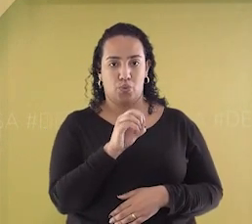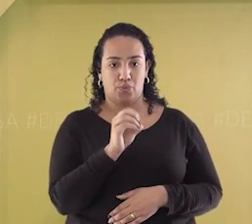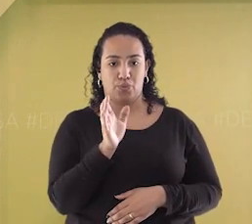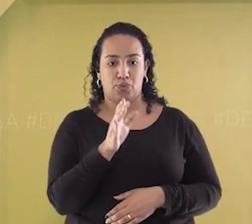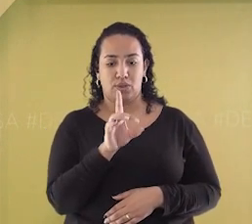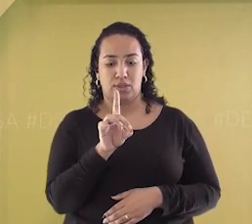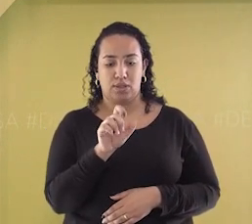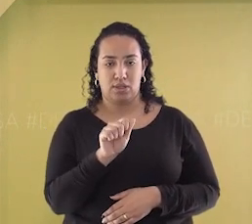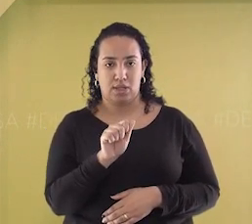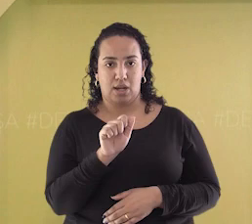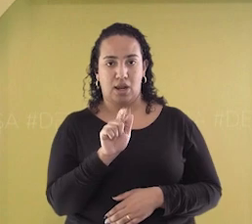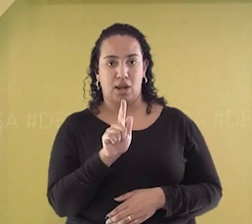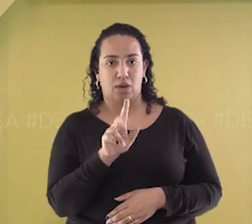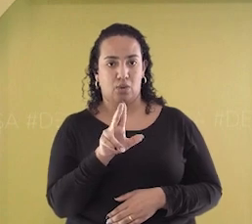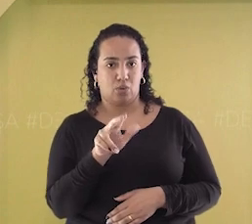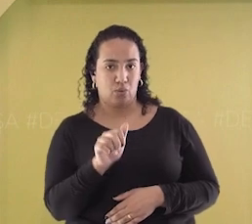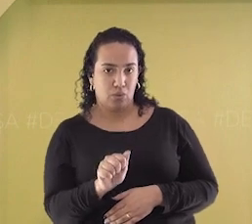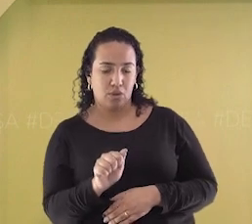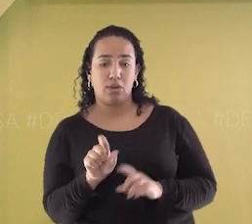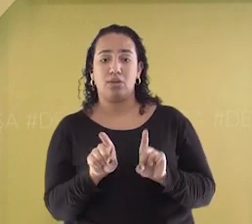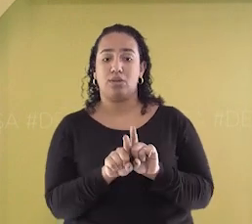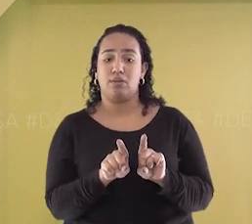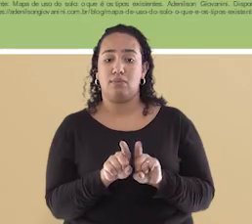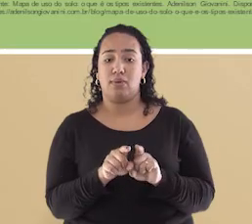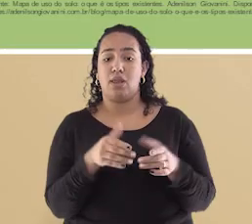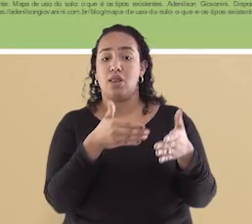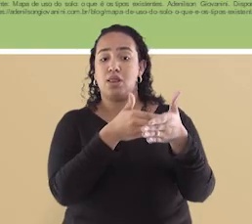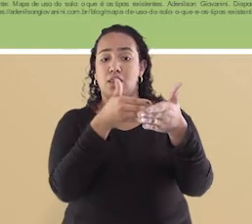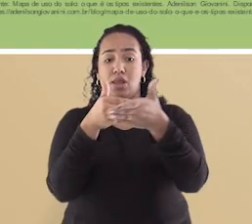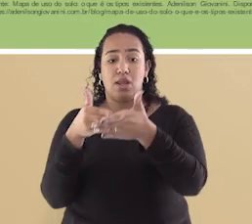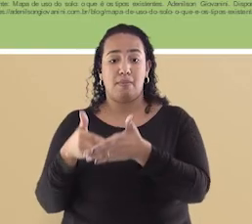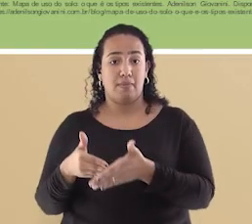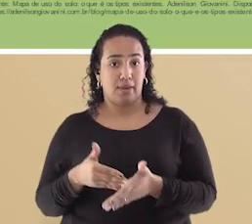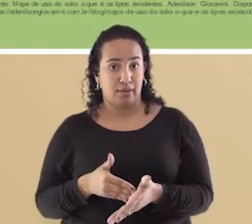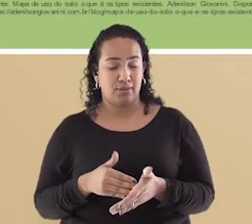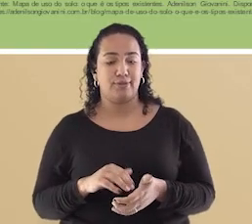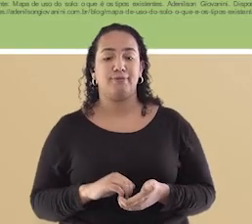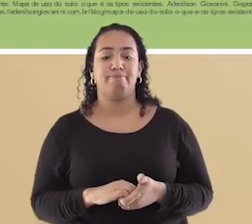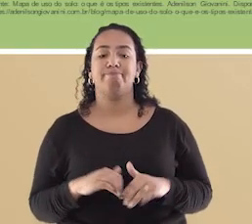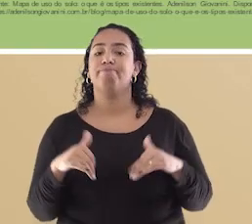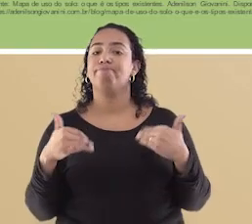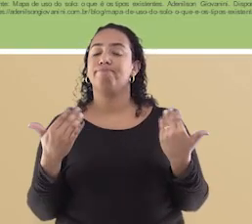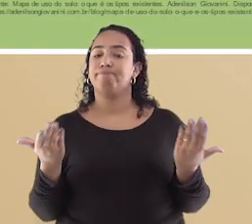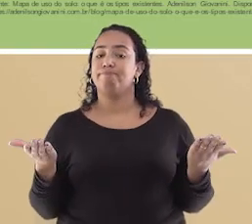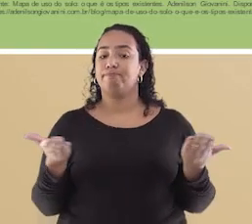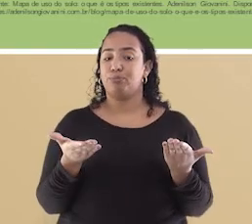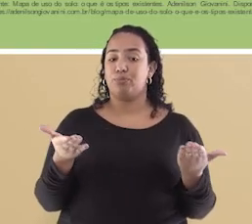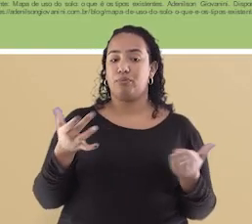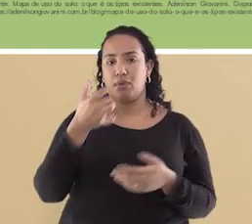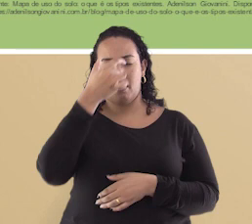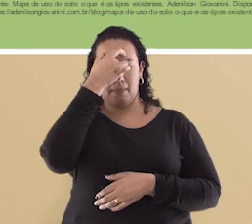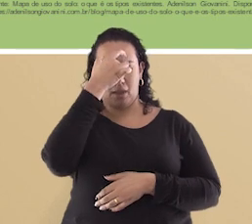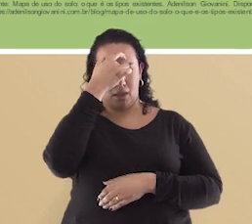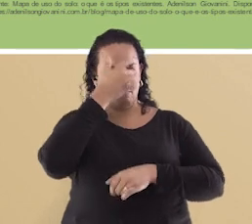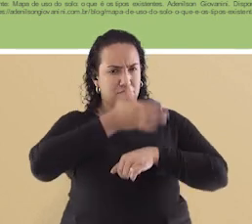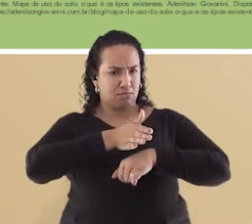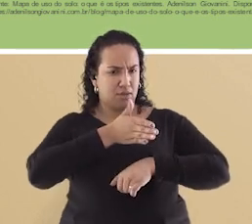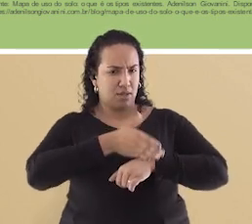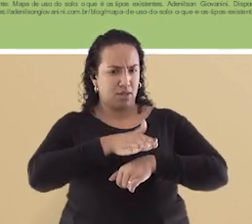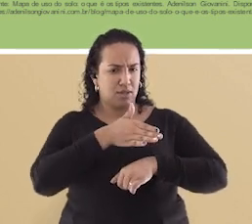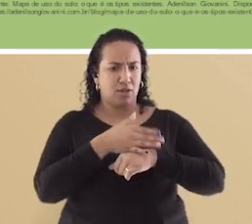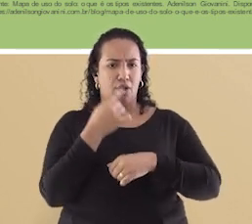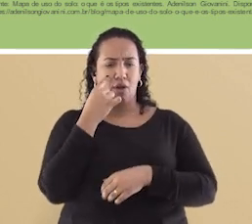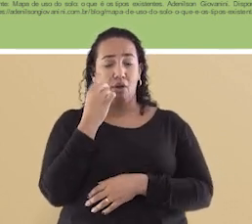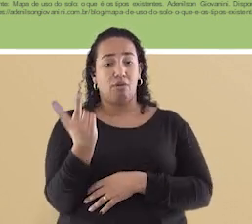o curso da água e o limite entre os diferentes territórios. Vamos exercitar a mente